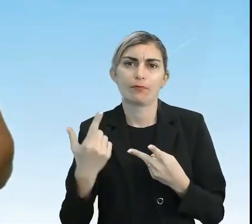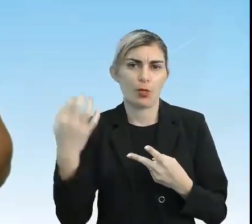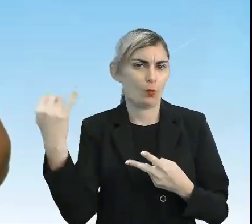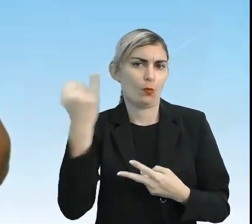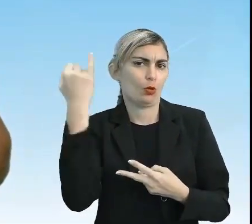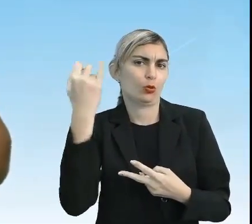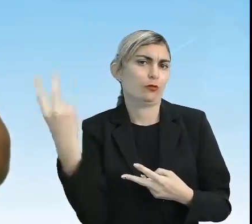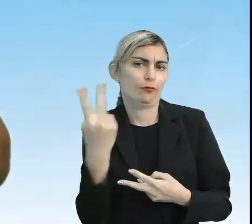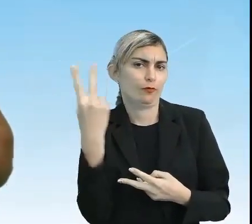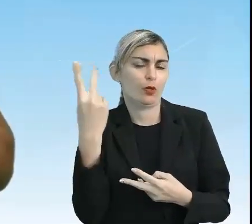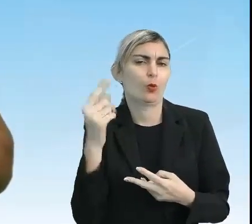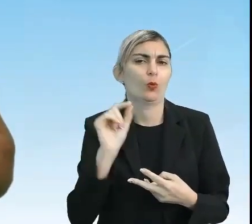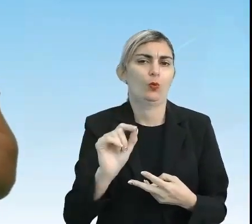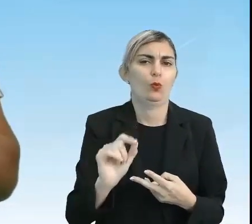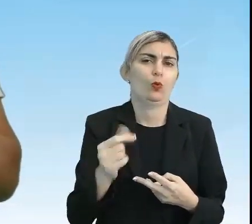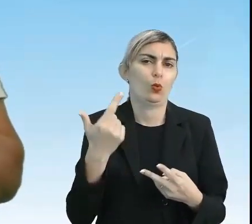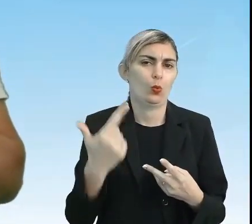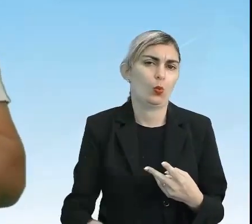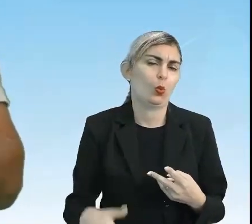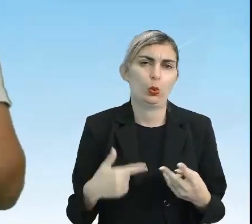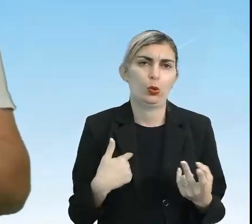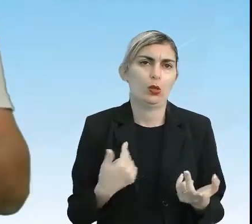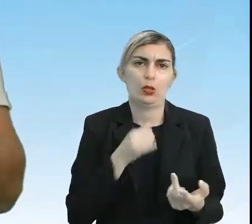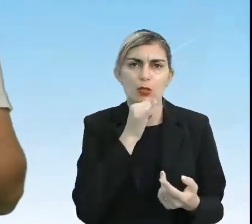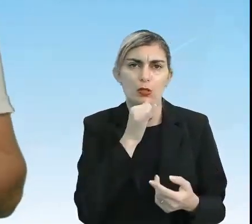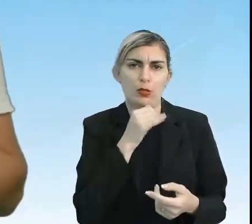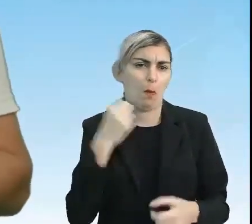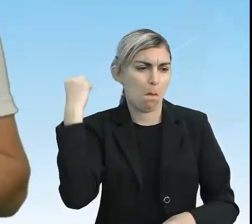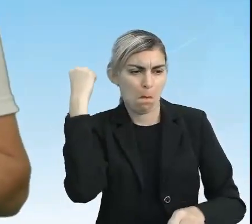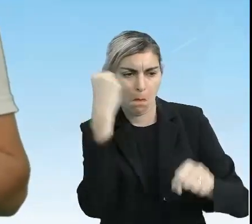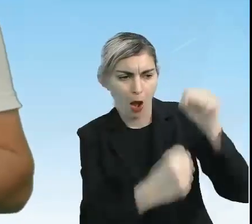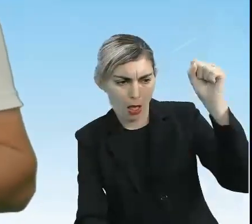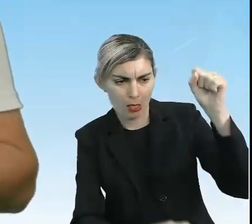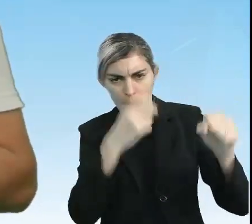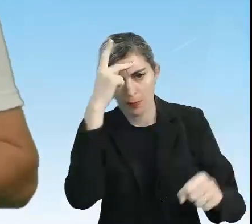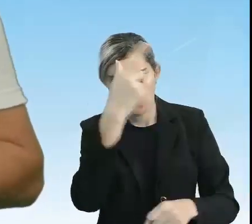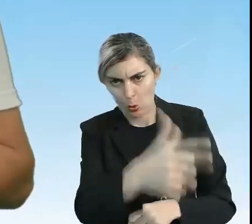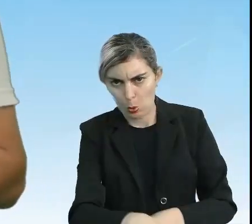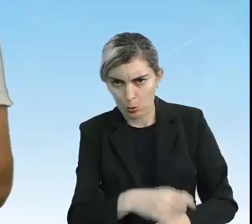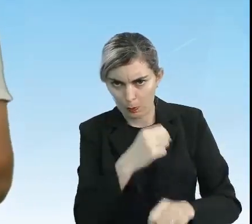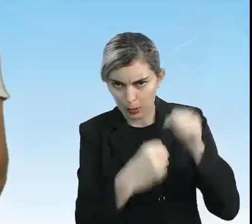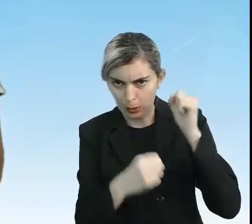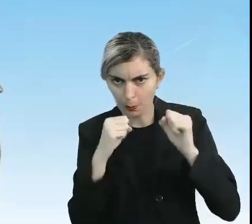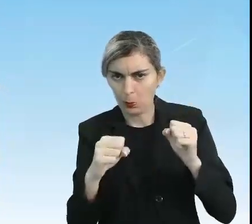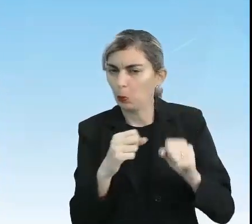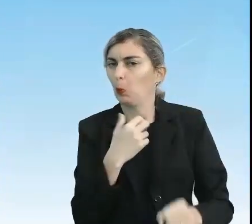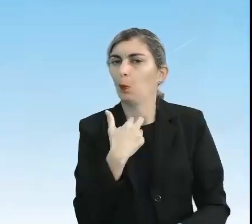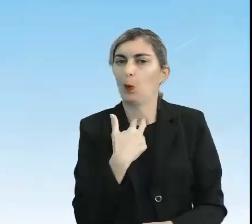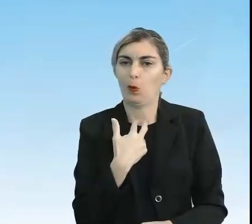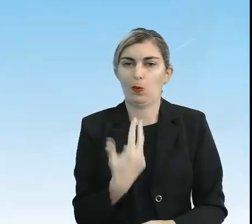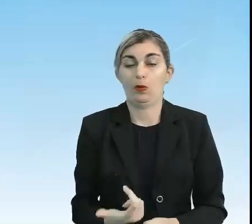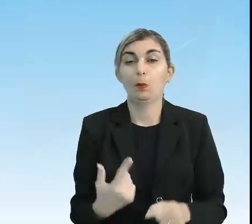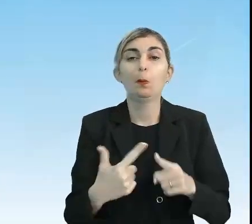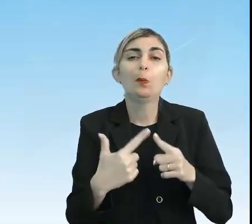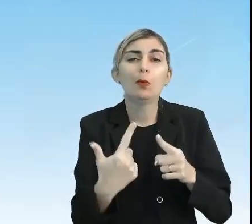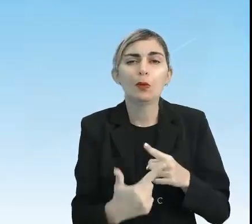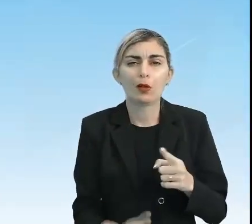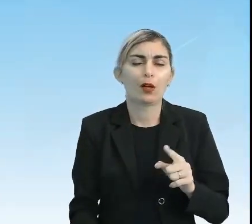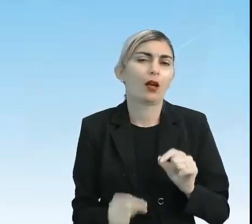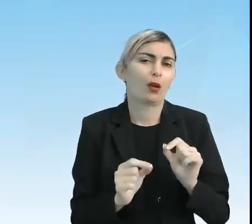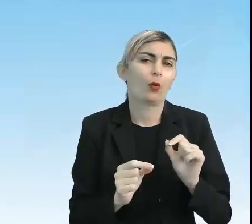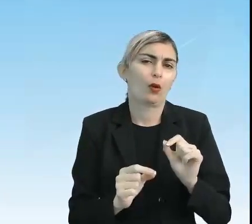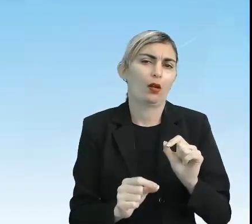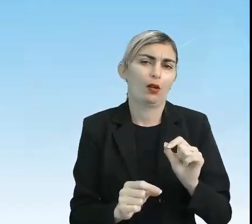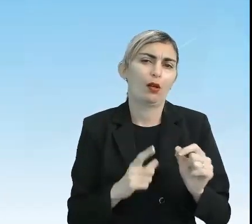exemplo, a gente não ferir, não matar o próximo. Mas por quê? Porque ela está amparada